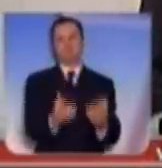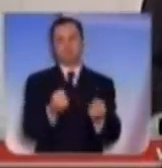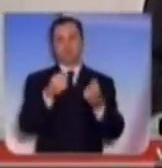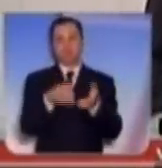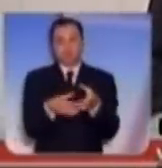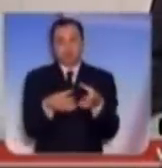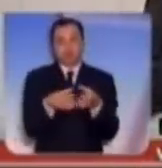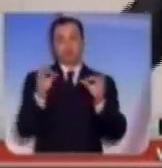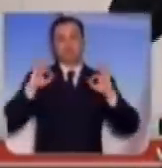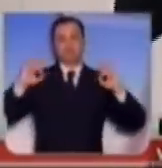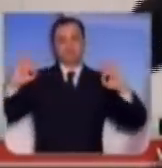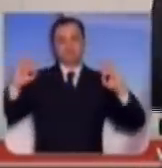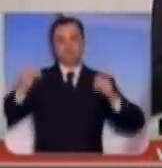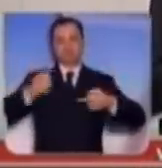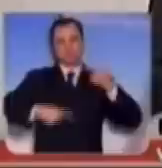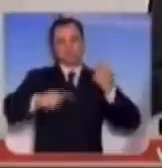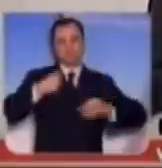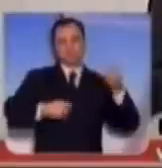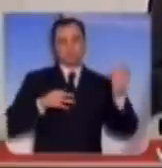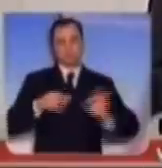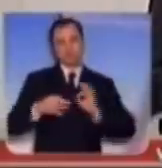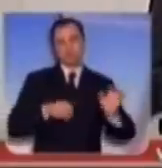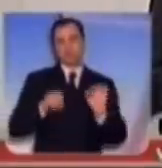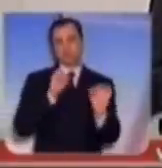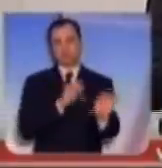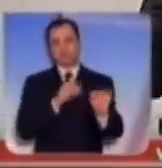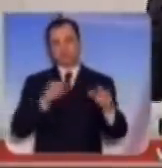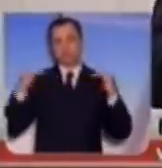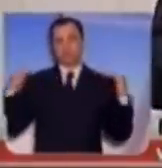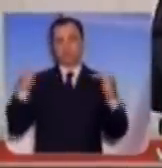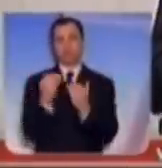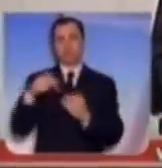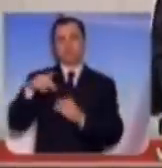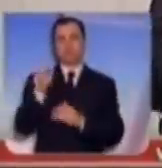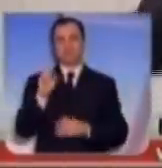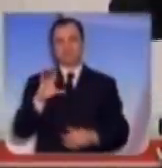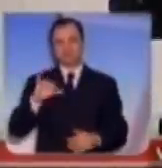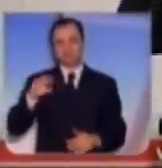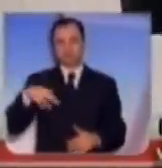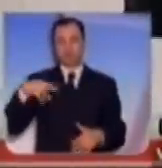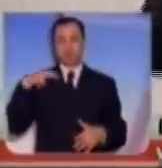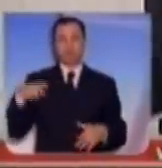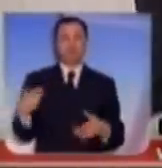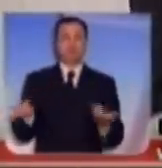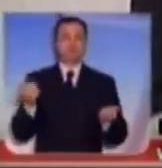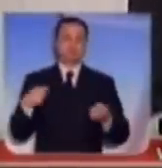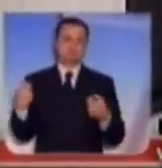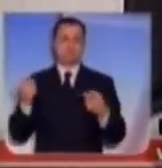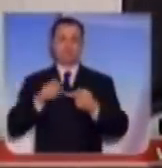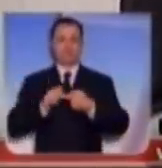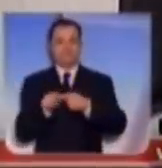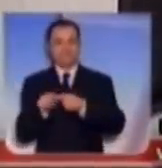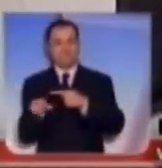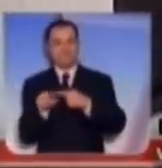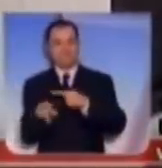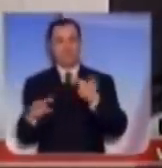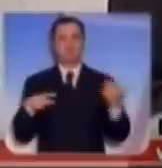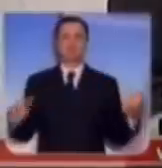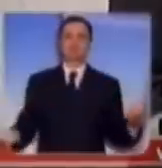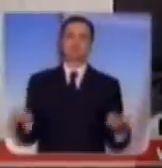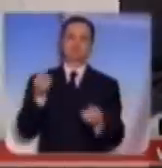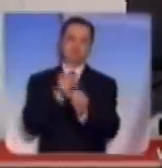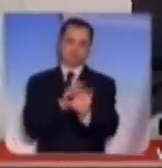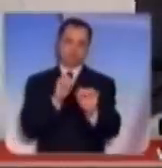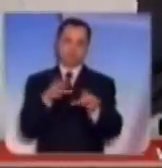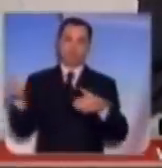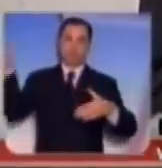pela comissão especial que discute o plano de educação no Congresso Nacional, da Câmara dos Deputados, da questão do financiamento da educação, da